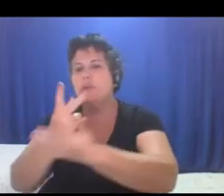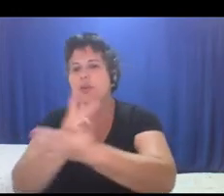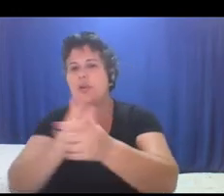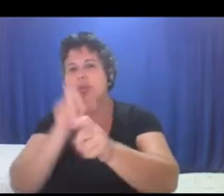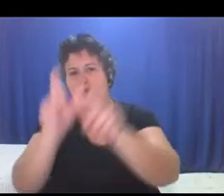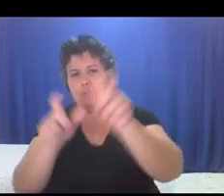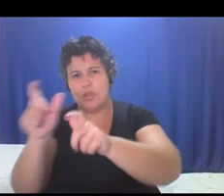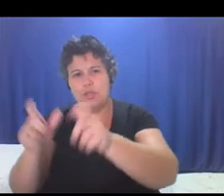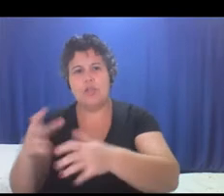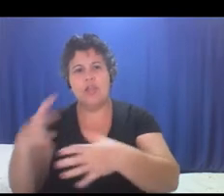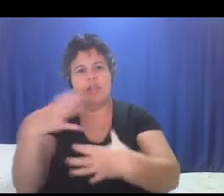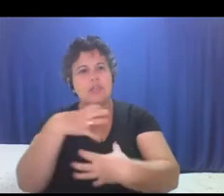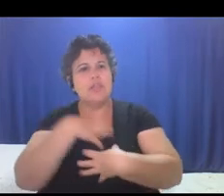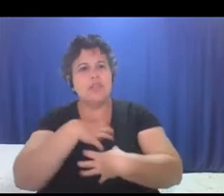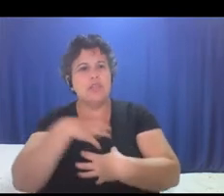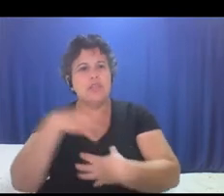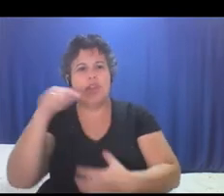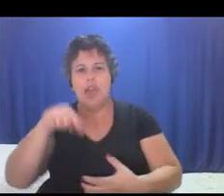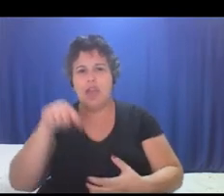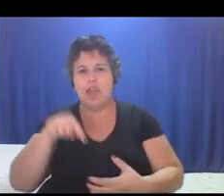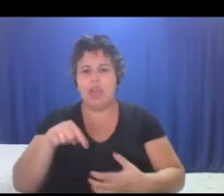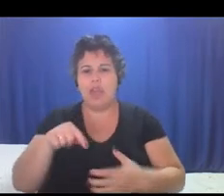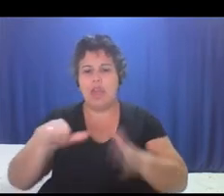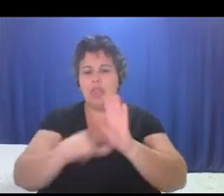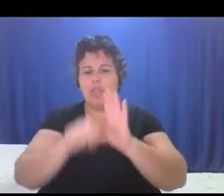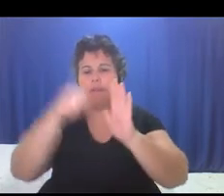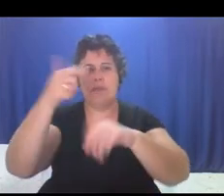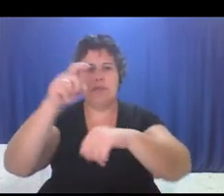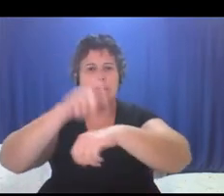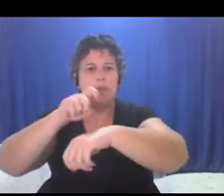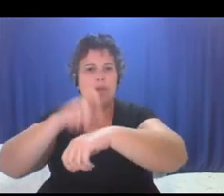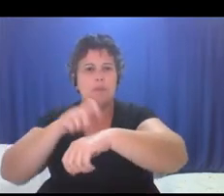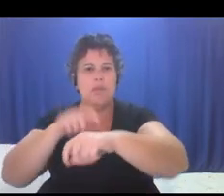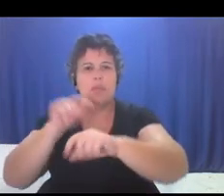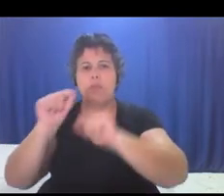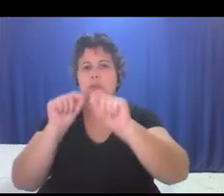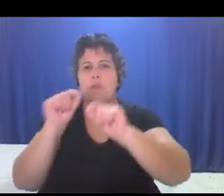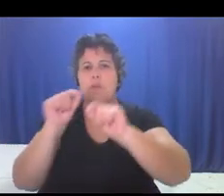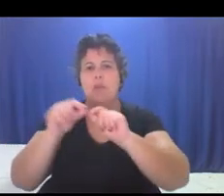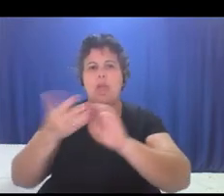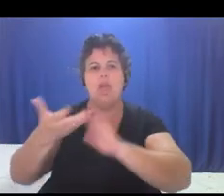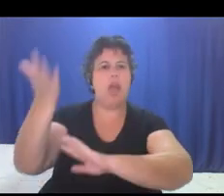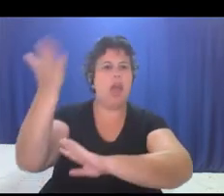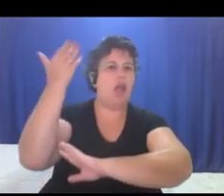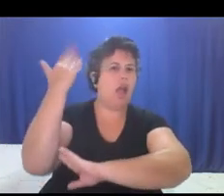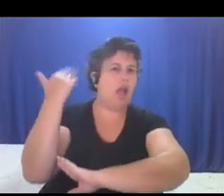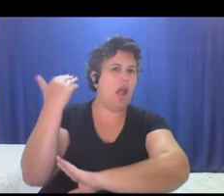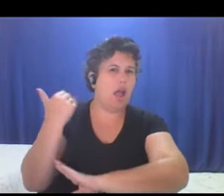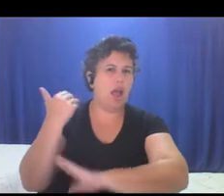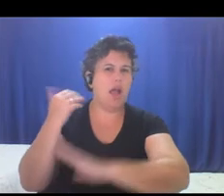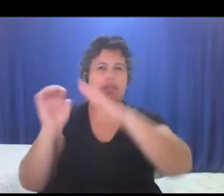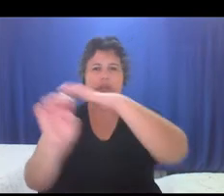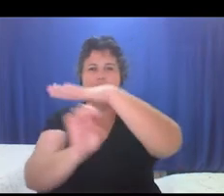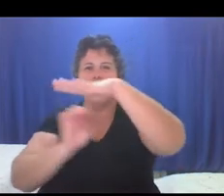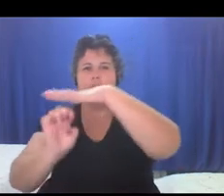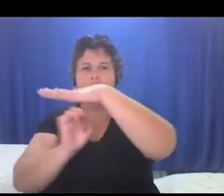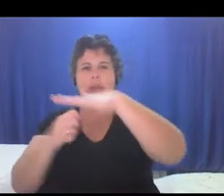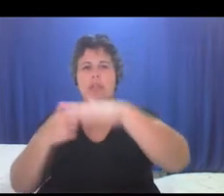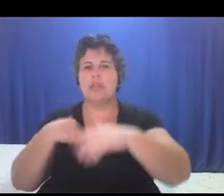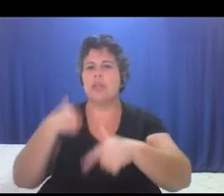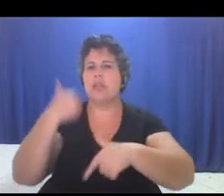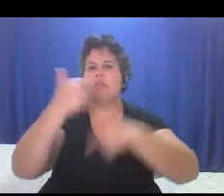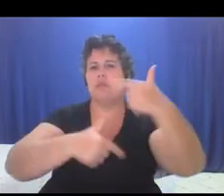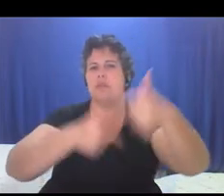sentir, estando aqui na C&T, desde o primeiro momento, que antes, em algumas empresas que eu passei, eu tive